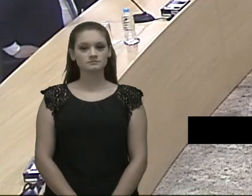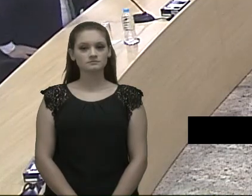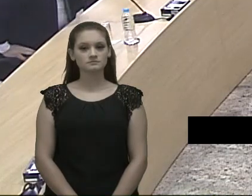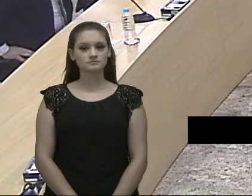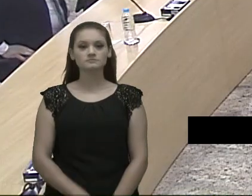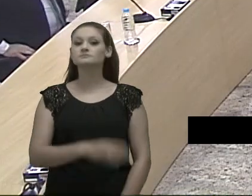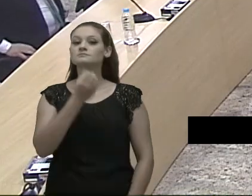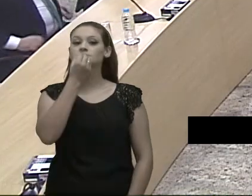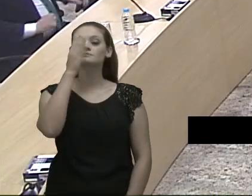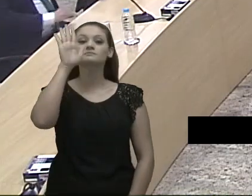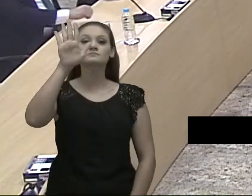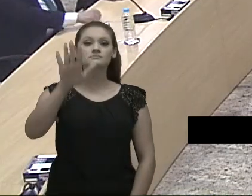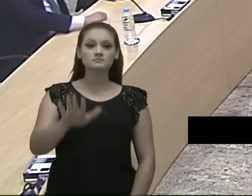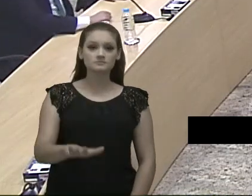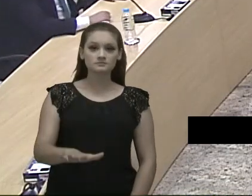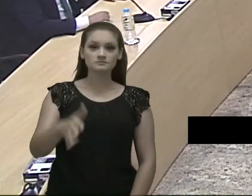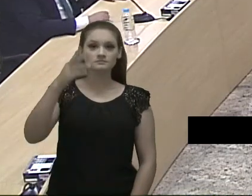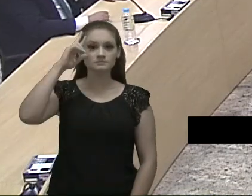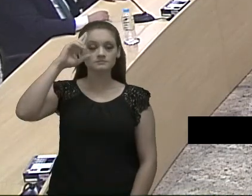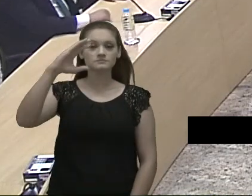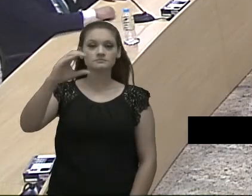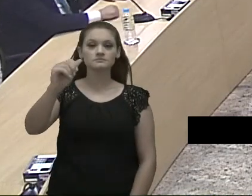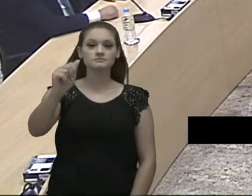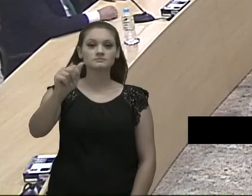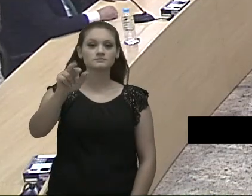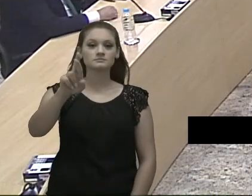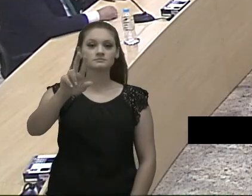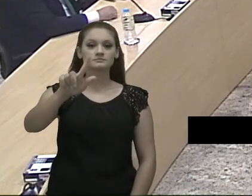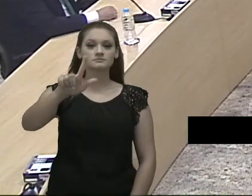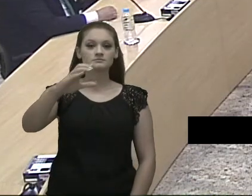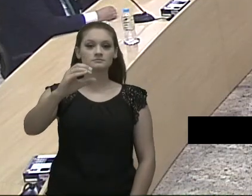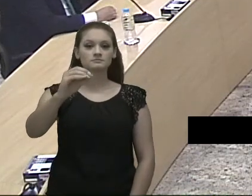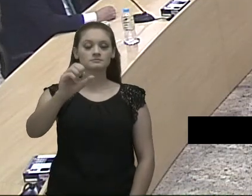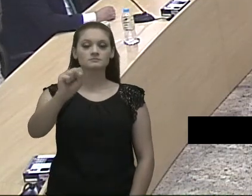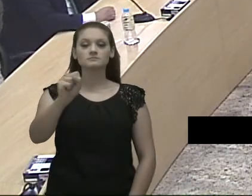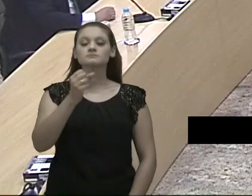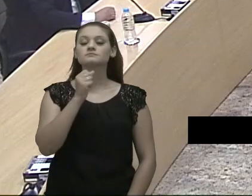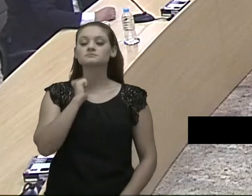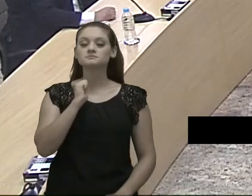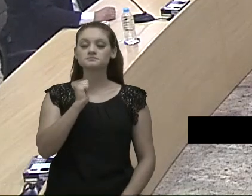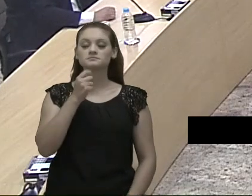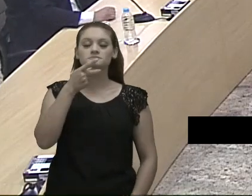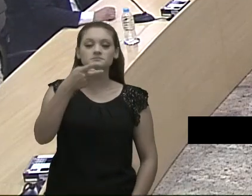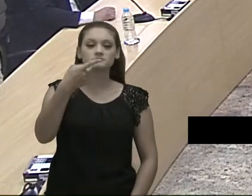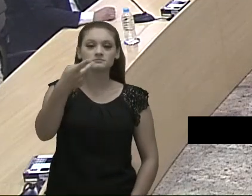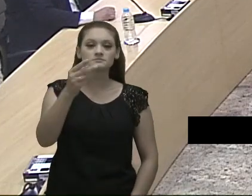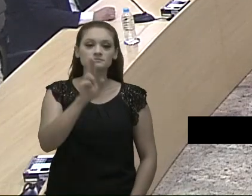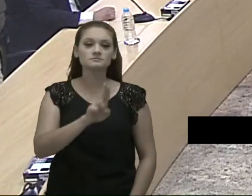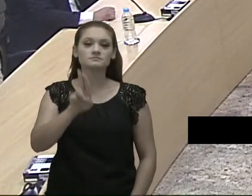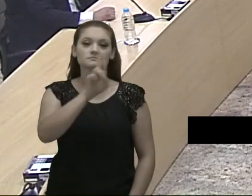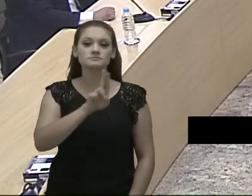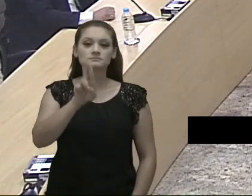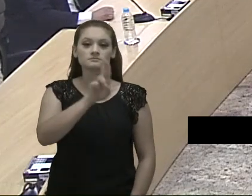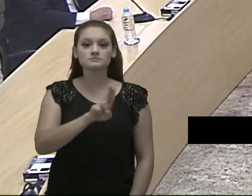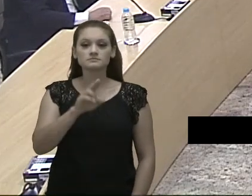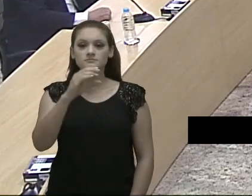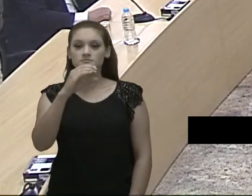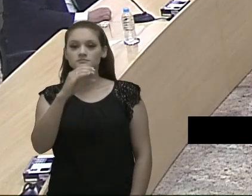Boa tarde, senhor Carlos. Pode falar no microfone aí, por favor. Pega o microfone sem fio, Breno, é melhor?